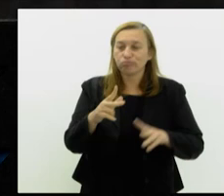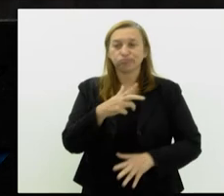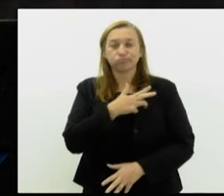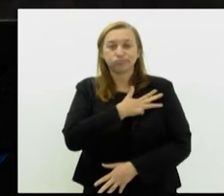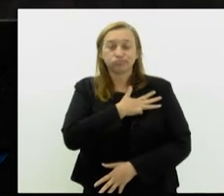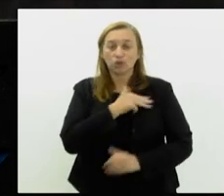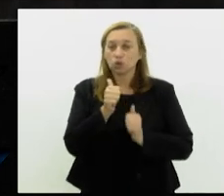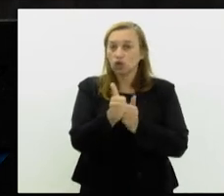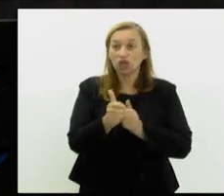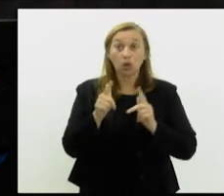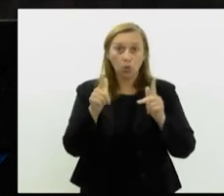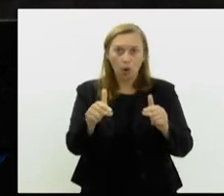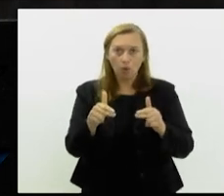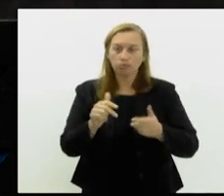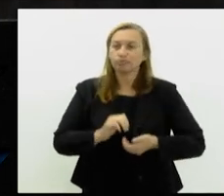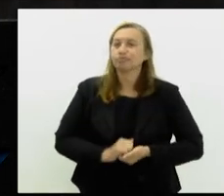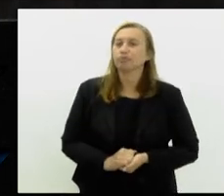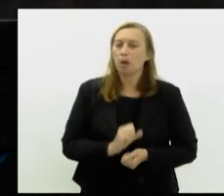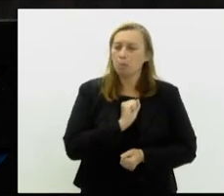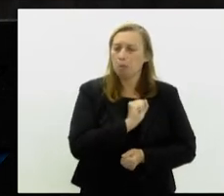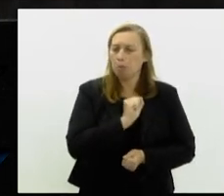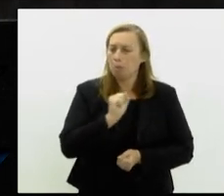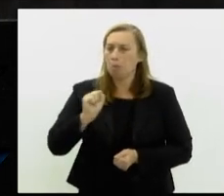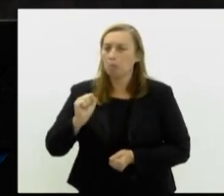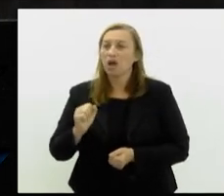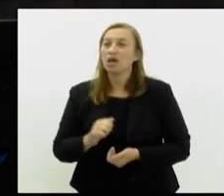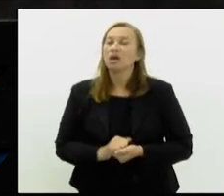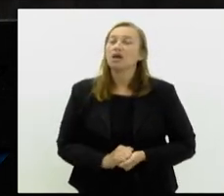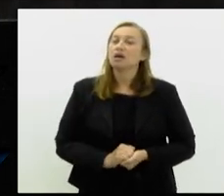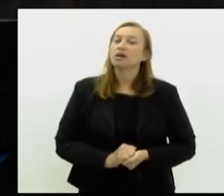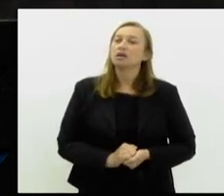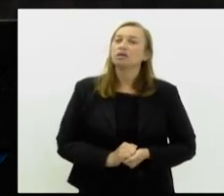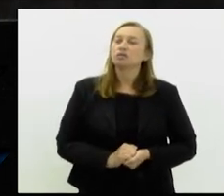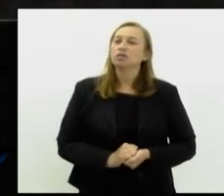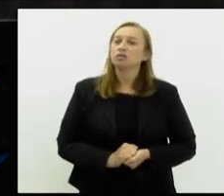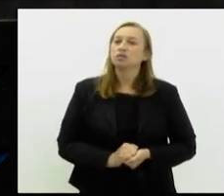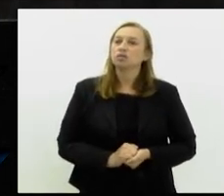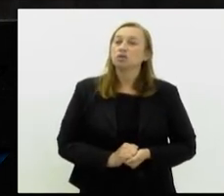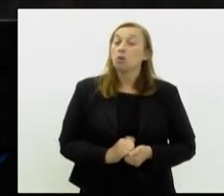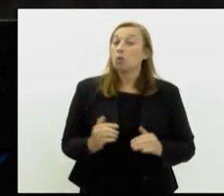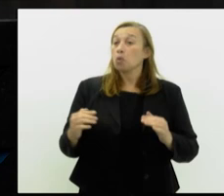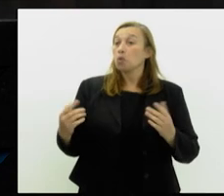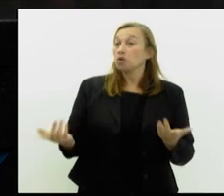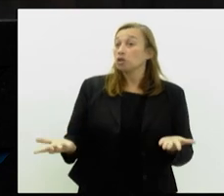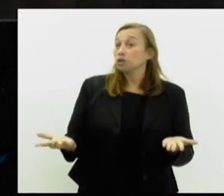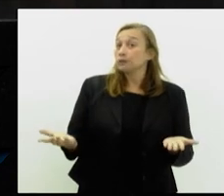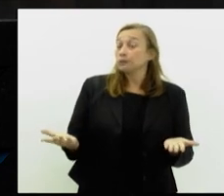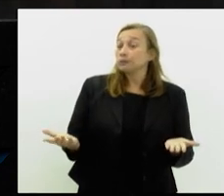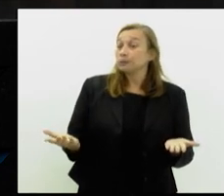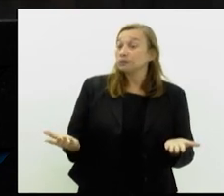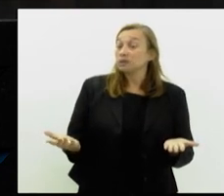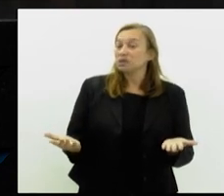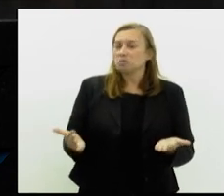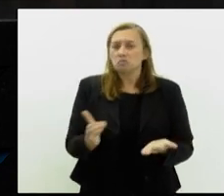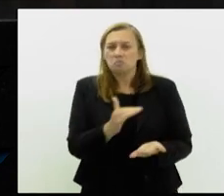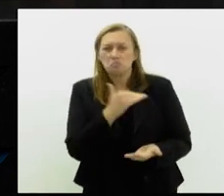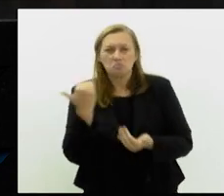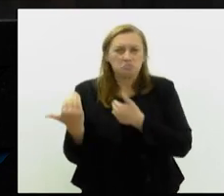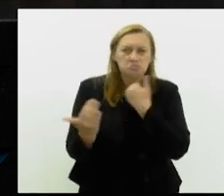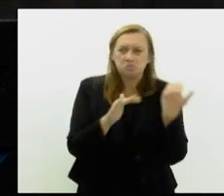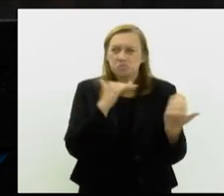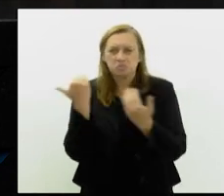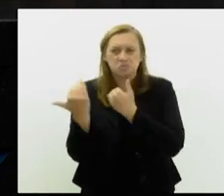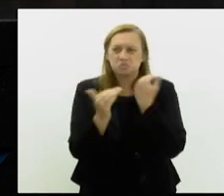Brasil massacre que culminou com o assassinato